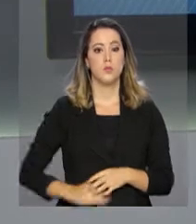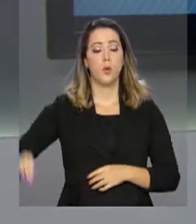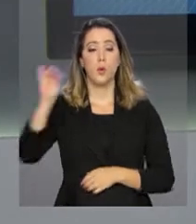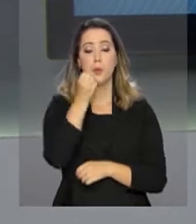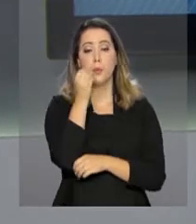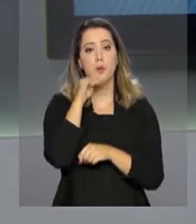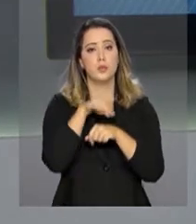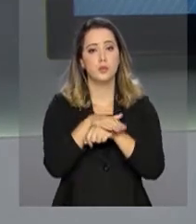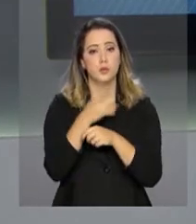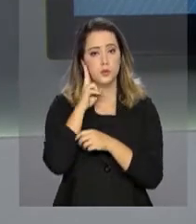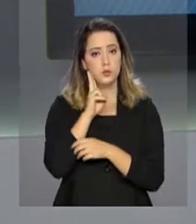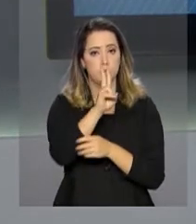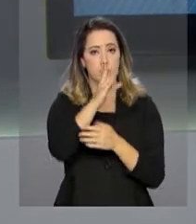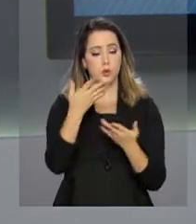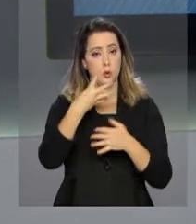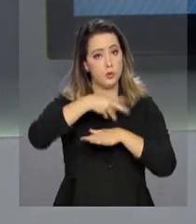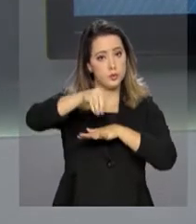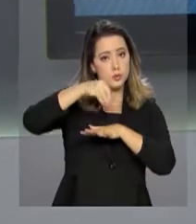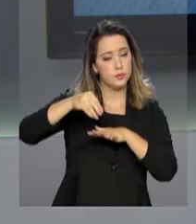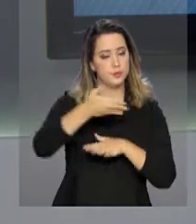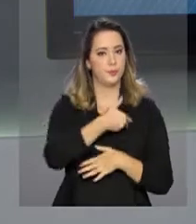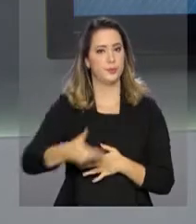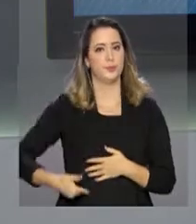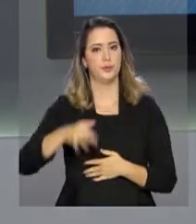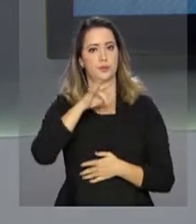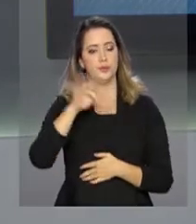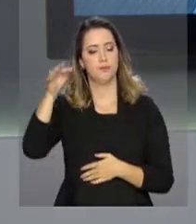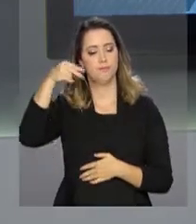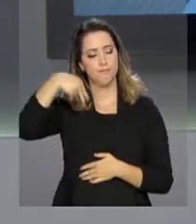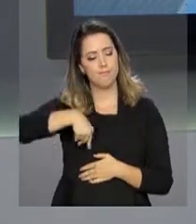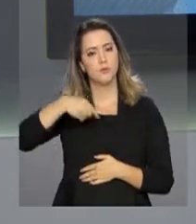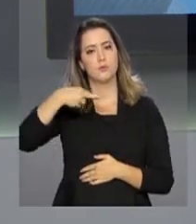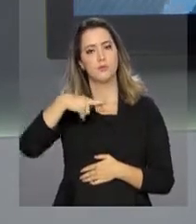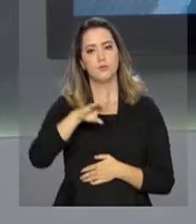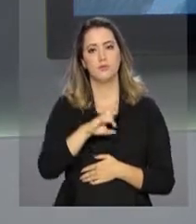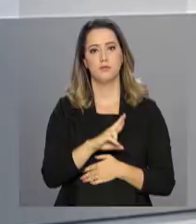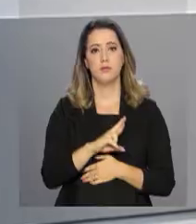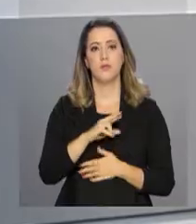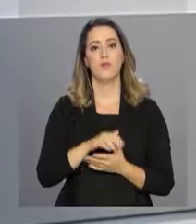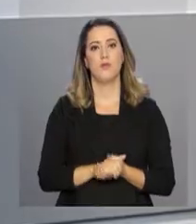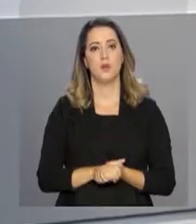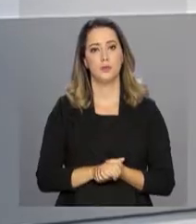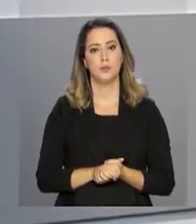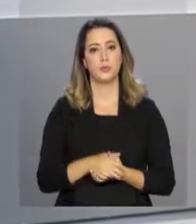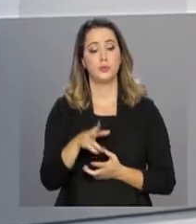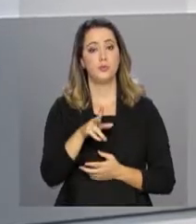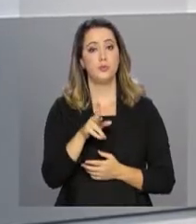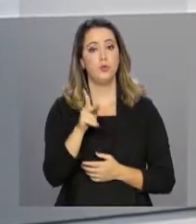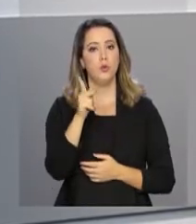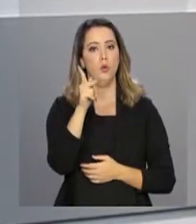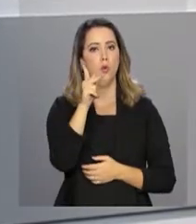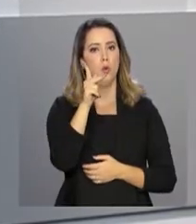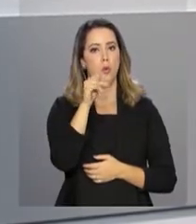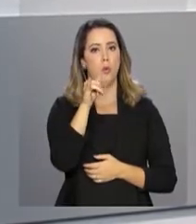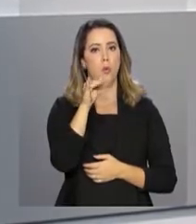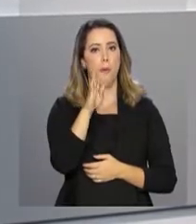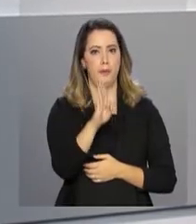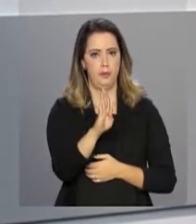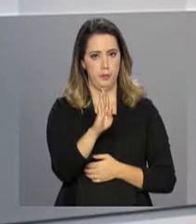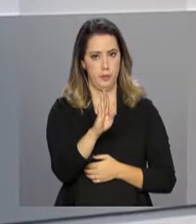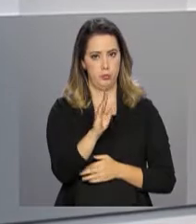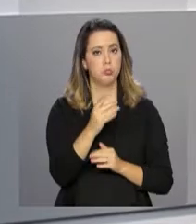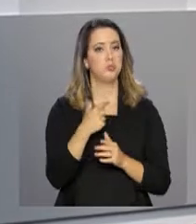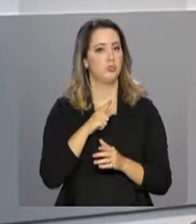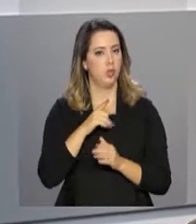Olá, boa noite. Acompanhe agora as notícias do governo federal aqui no Repórter NBR. O Produto Interno Bruto, o PIB,